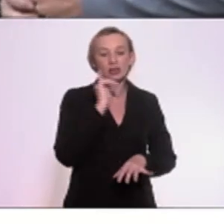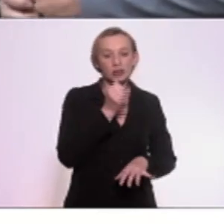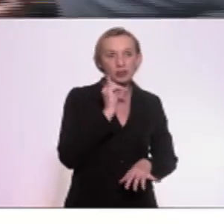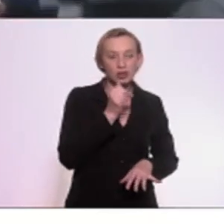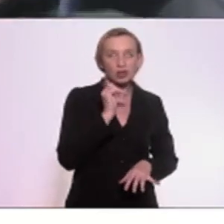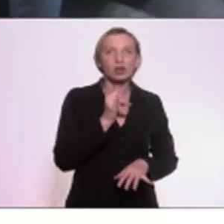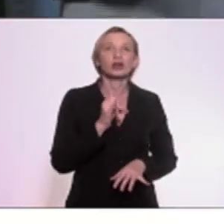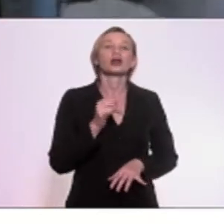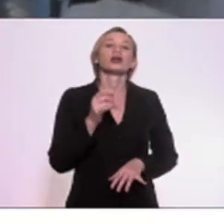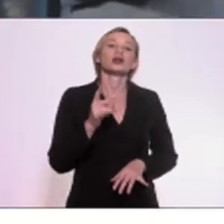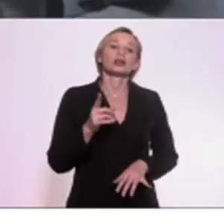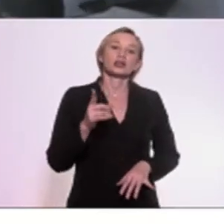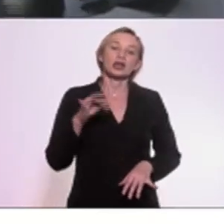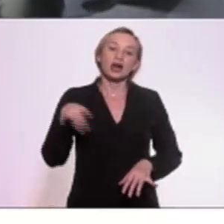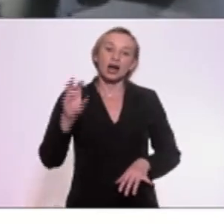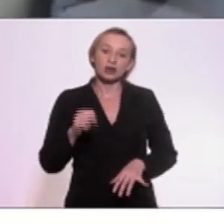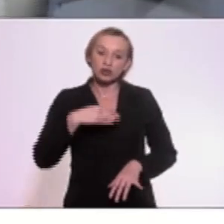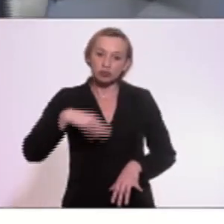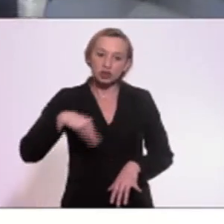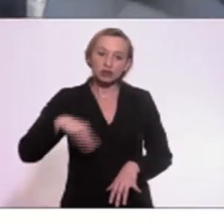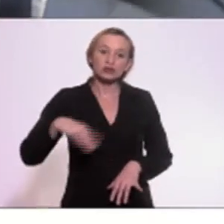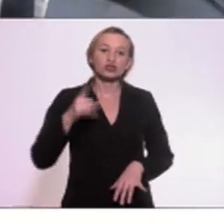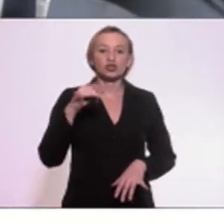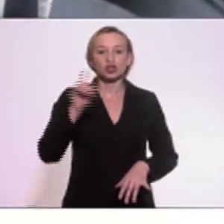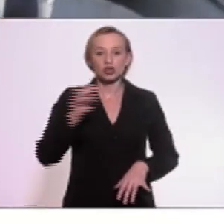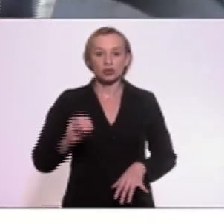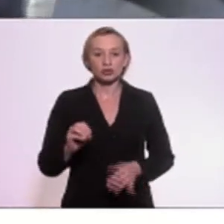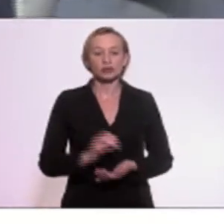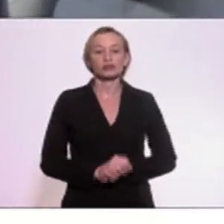Mink, Marcos Miriam, Carlos Mink e Dionísio Lins.